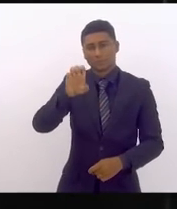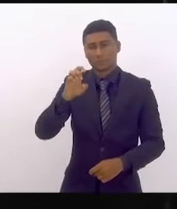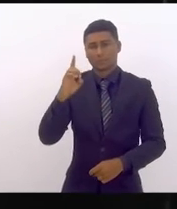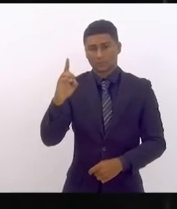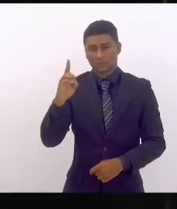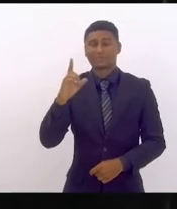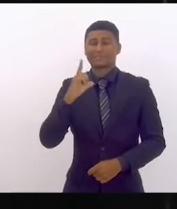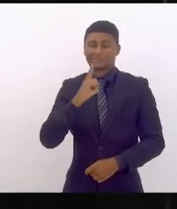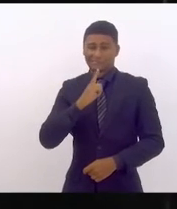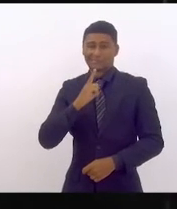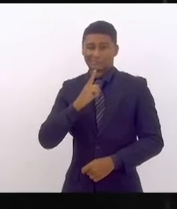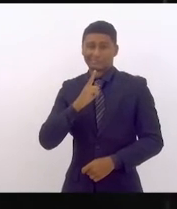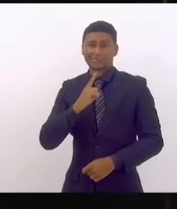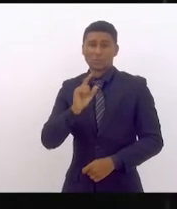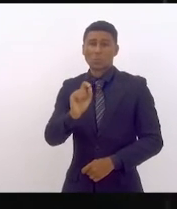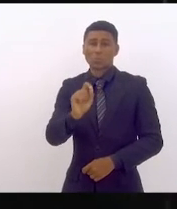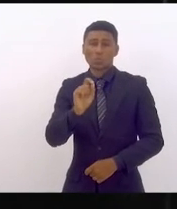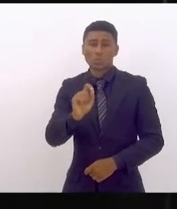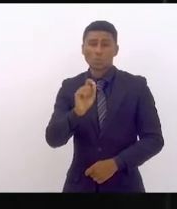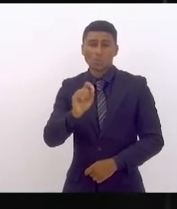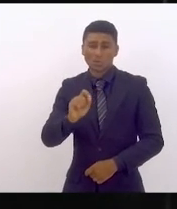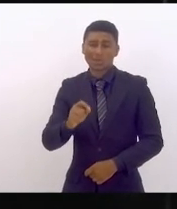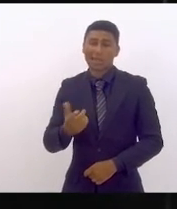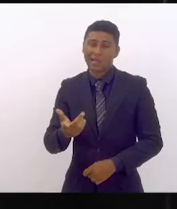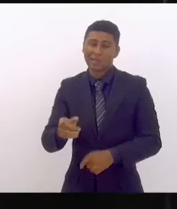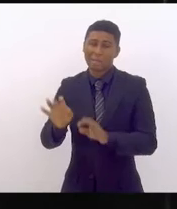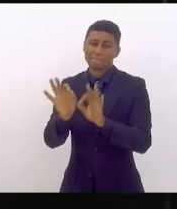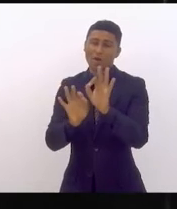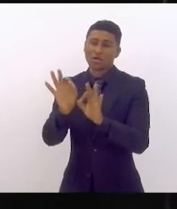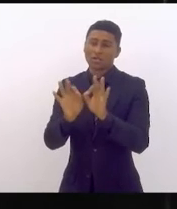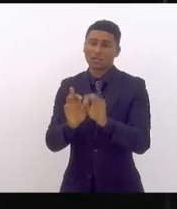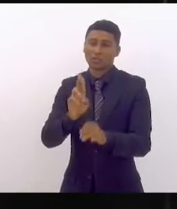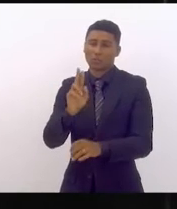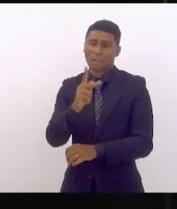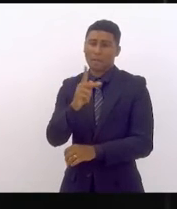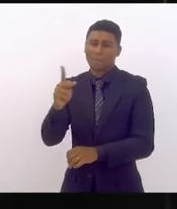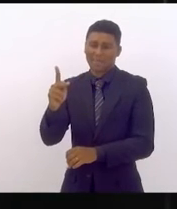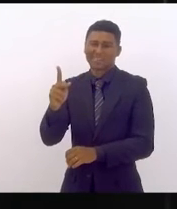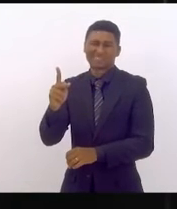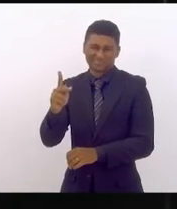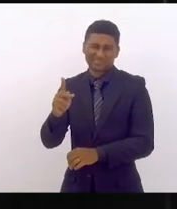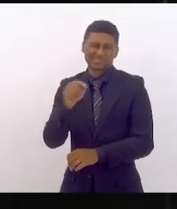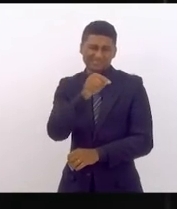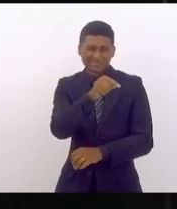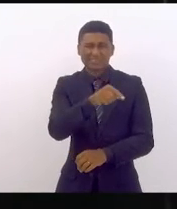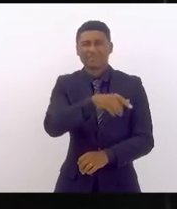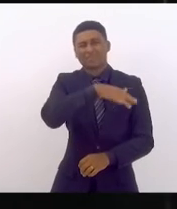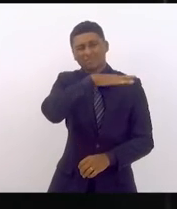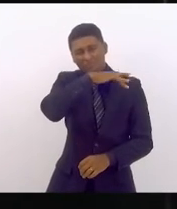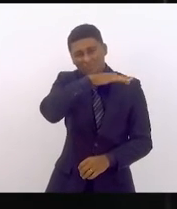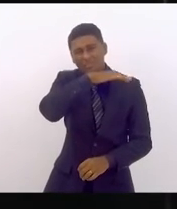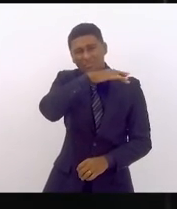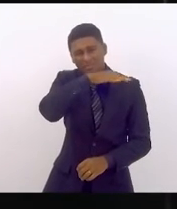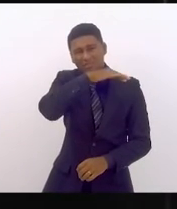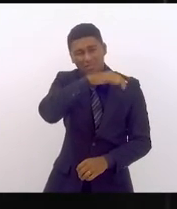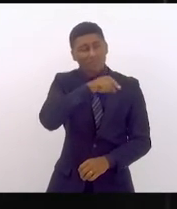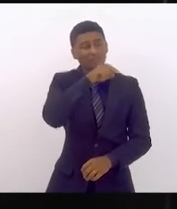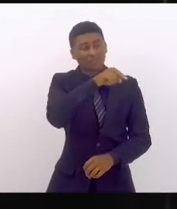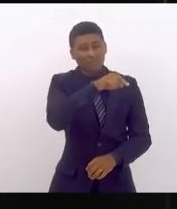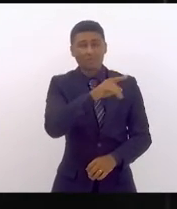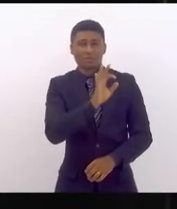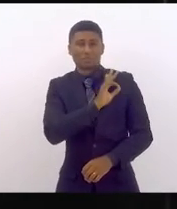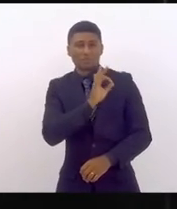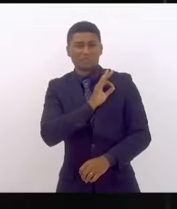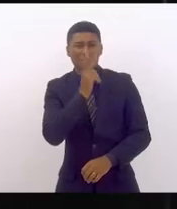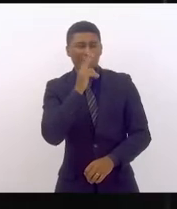projeto falido que foi as UPP arrancaram policiamento da Baixada Fluminense